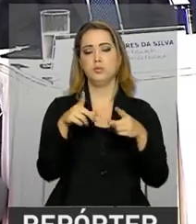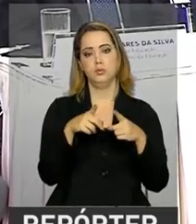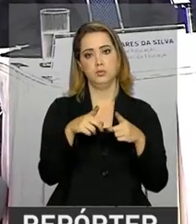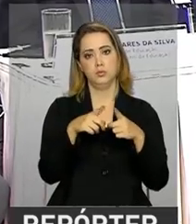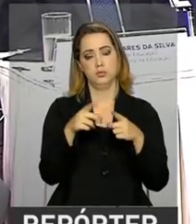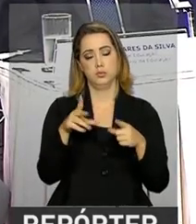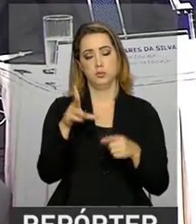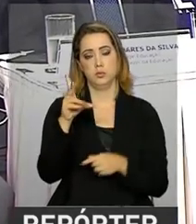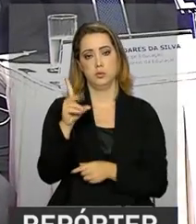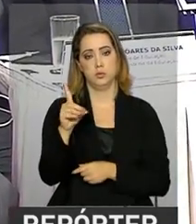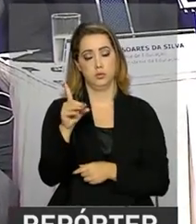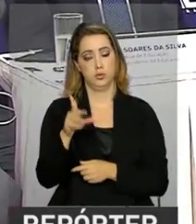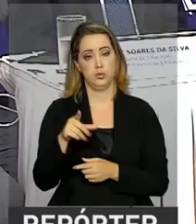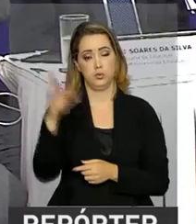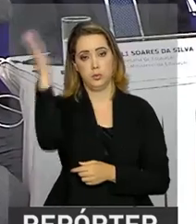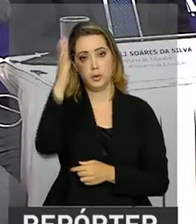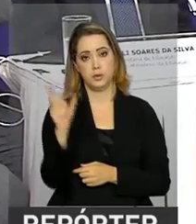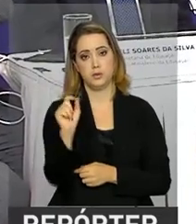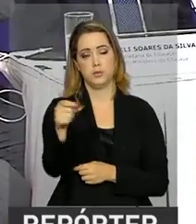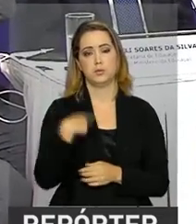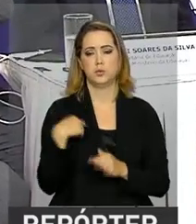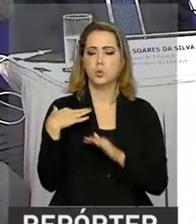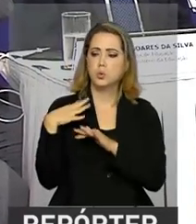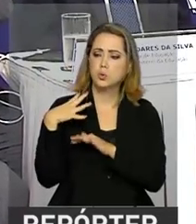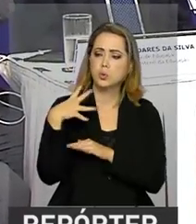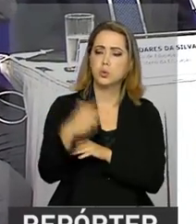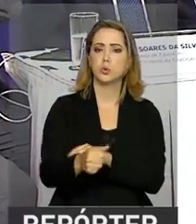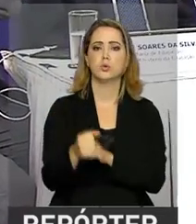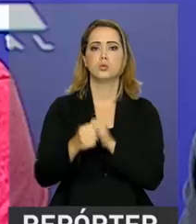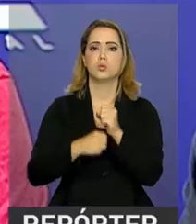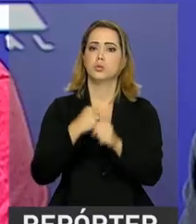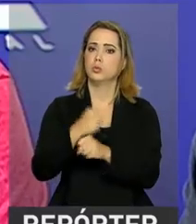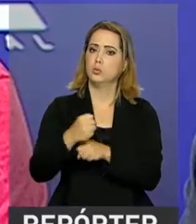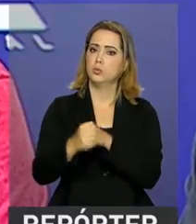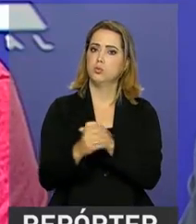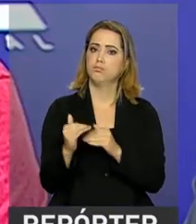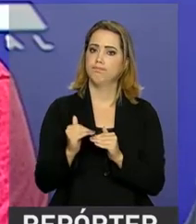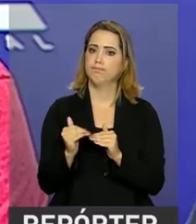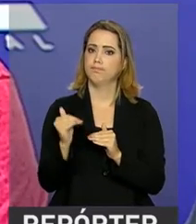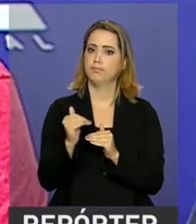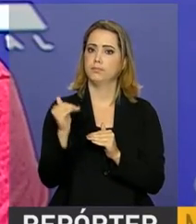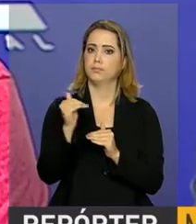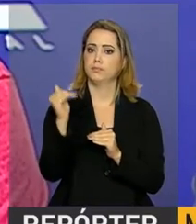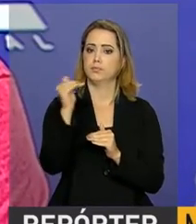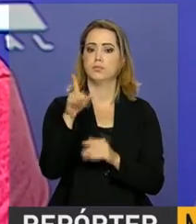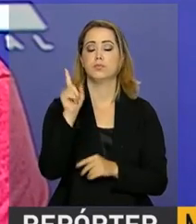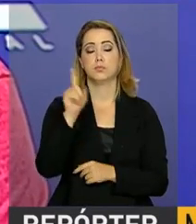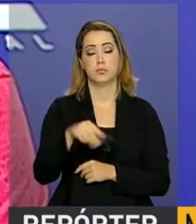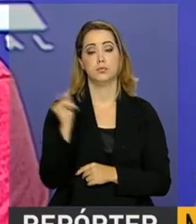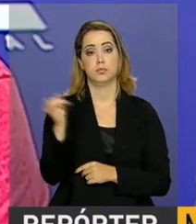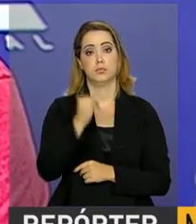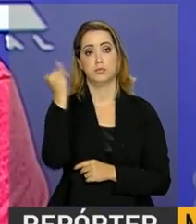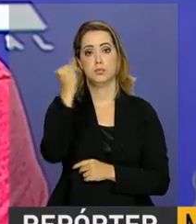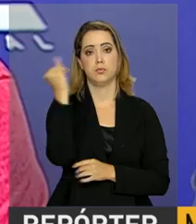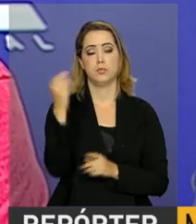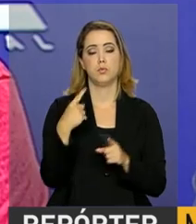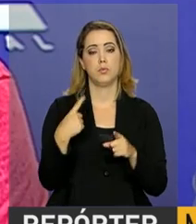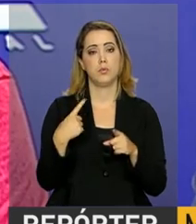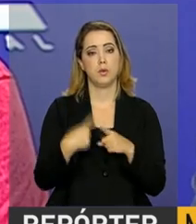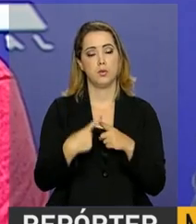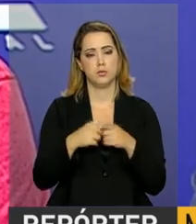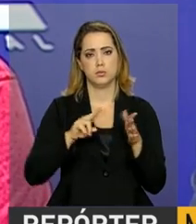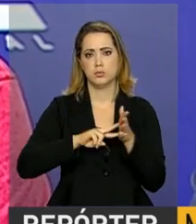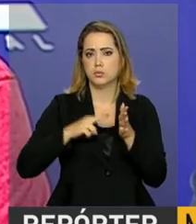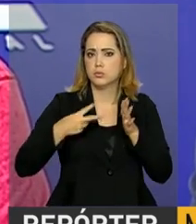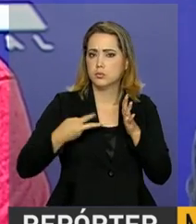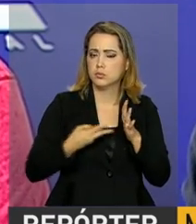e reajustado anualmente seguindo as regras da chamada Lei do Piso. É algo importante porque significa, na